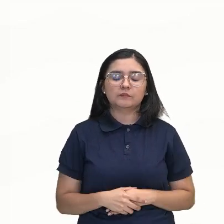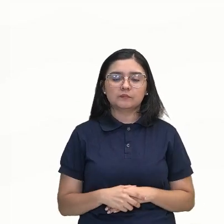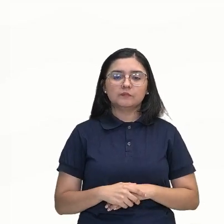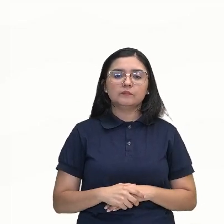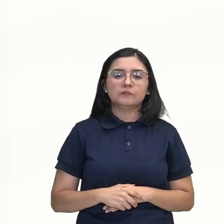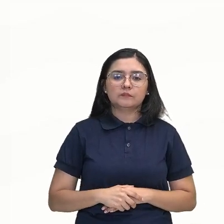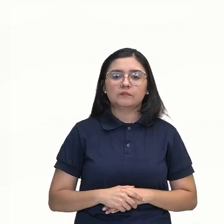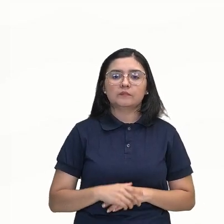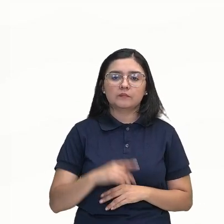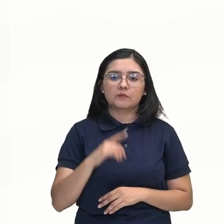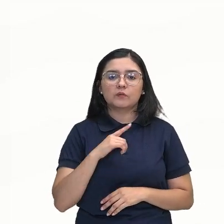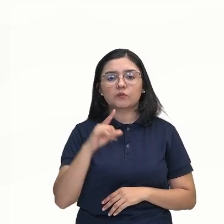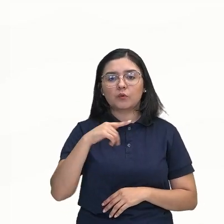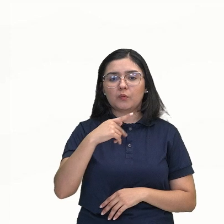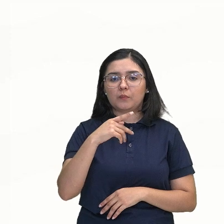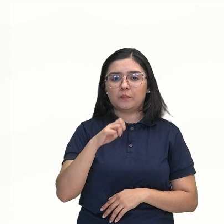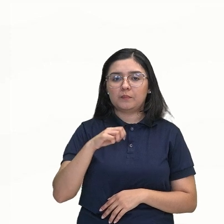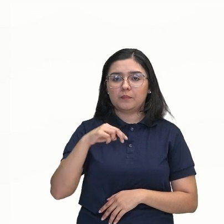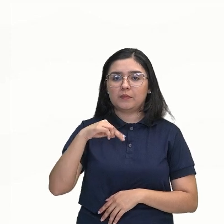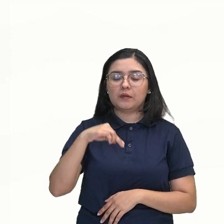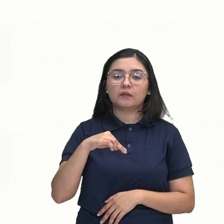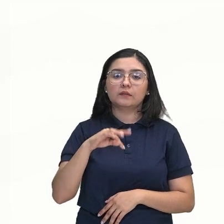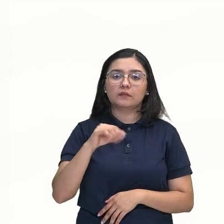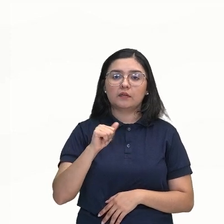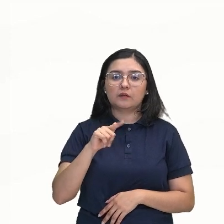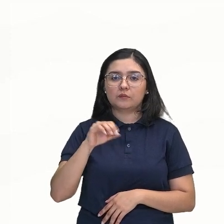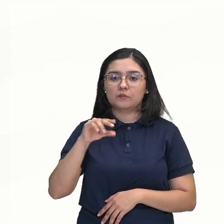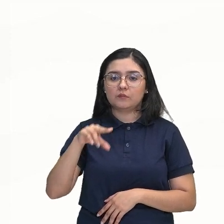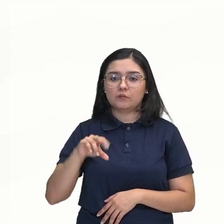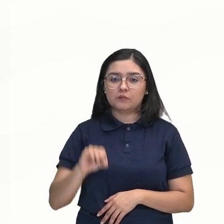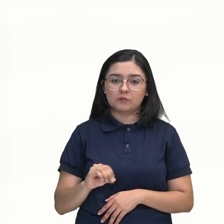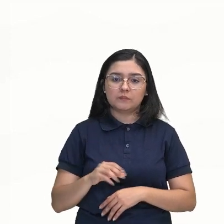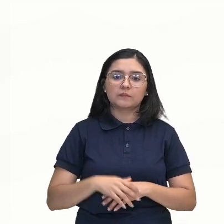vai ser 3 vezes